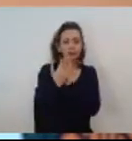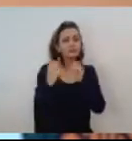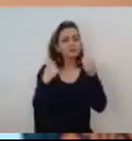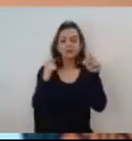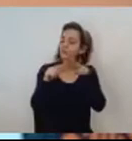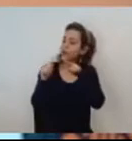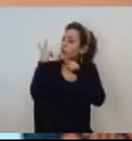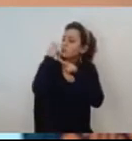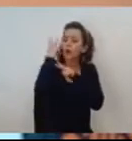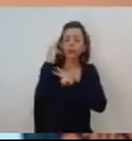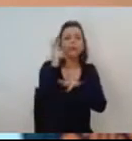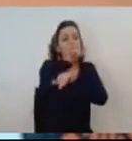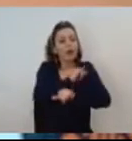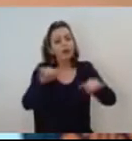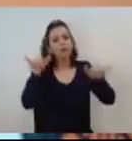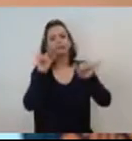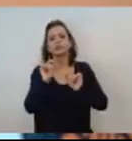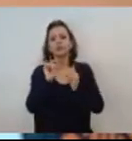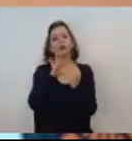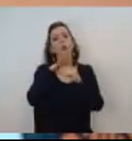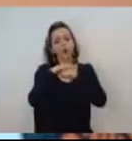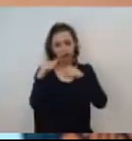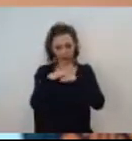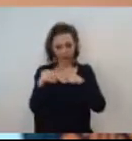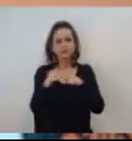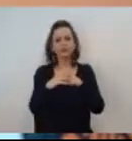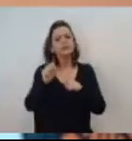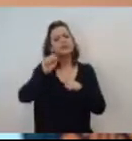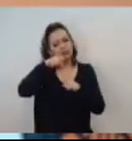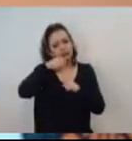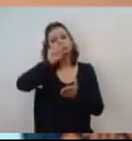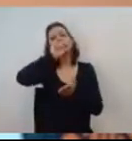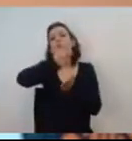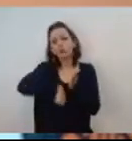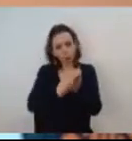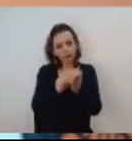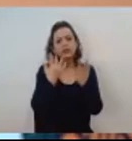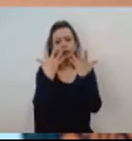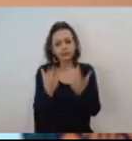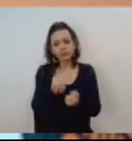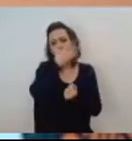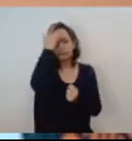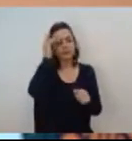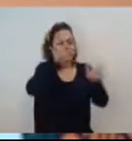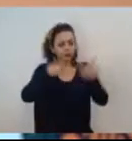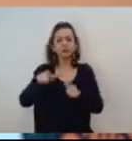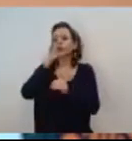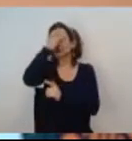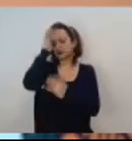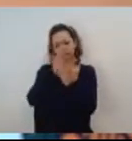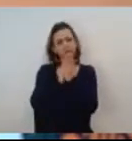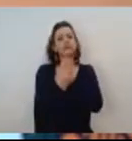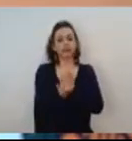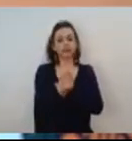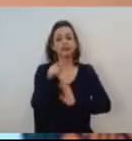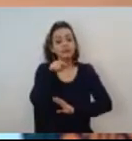gente vai inspirando outros mercados outros varejos outras empresas a também contratar em trânsito ah e também